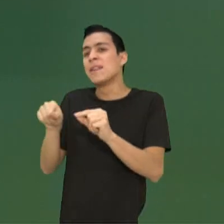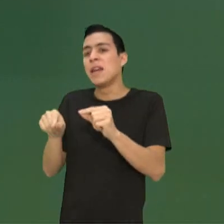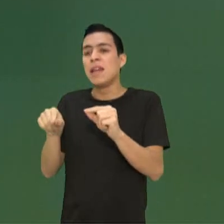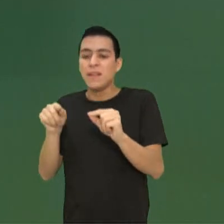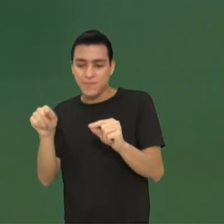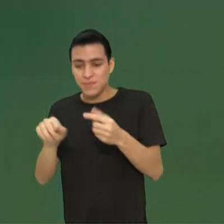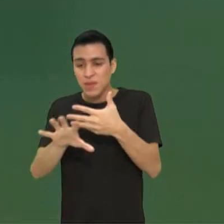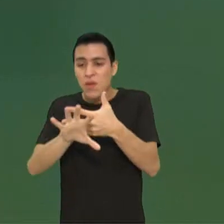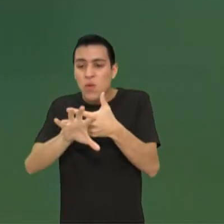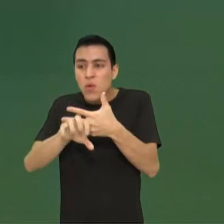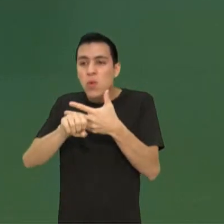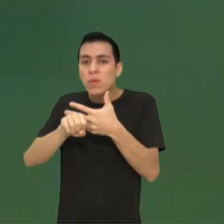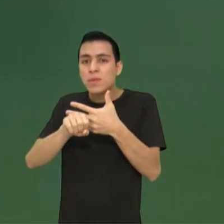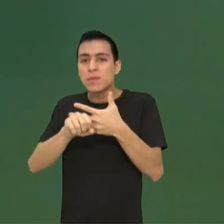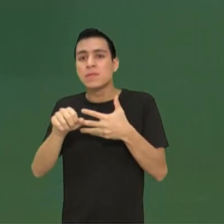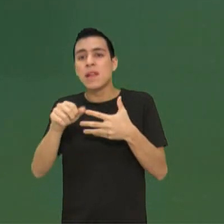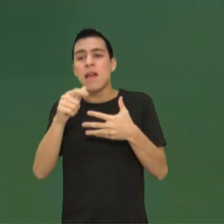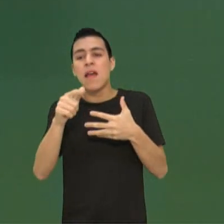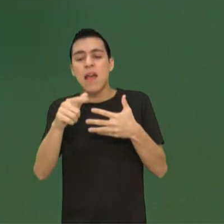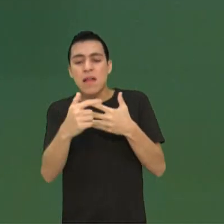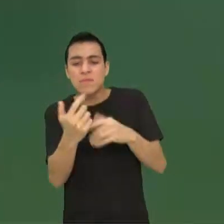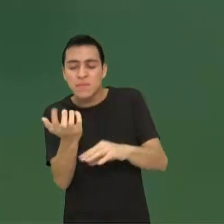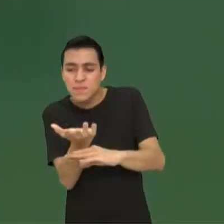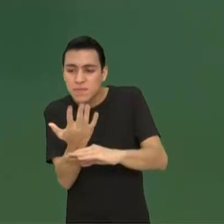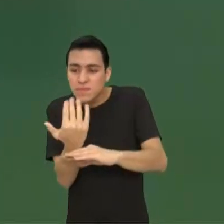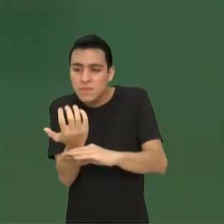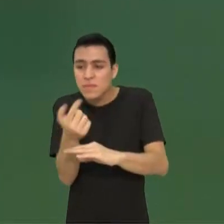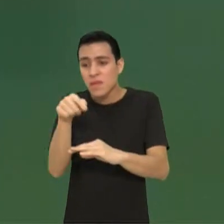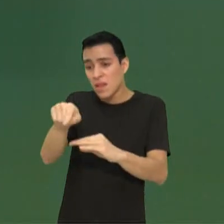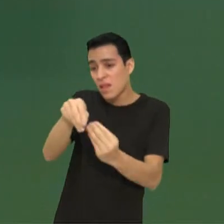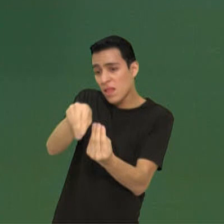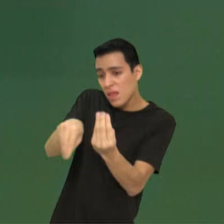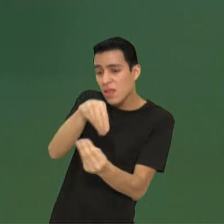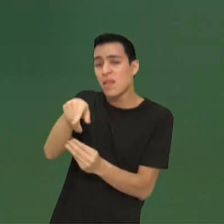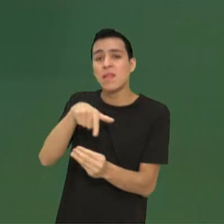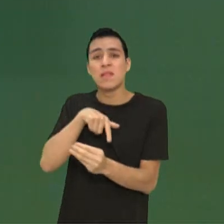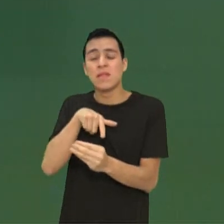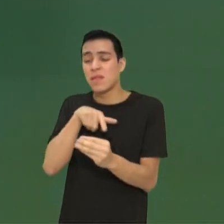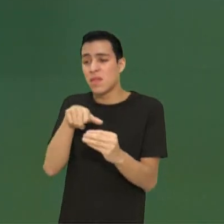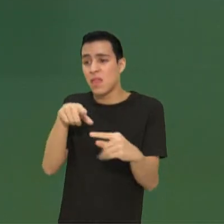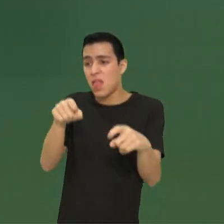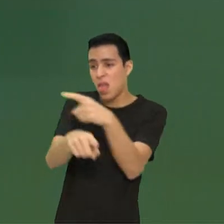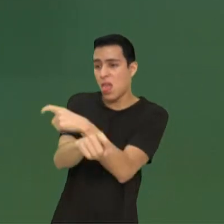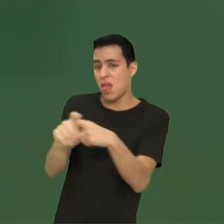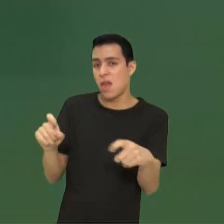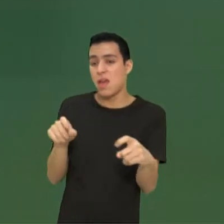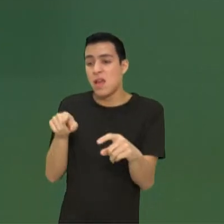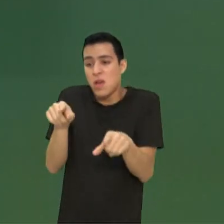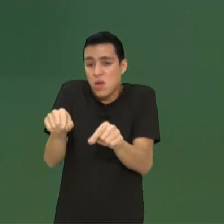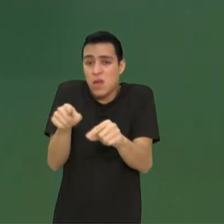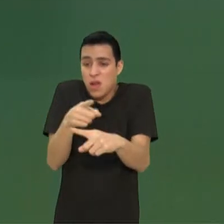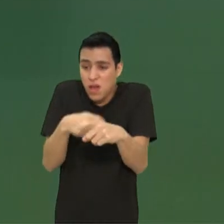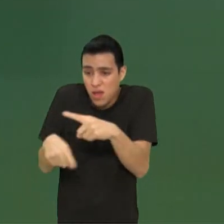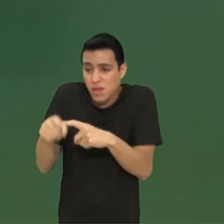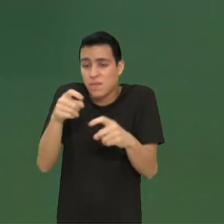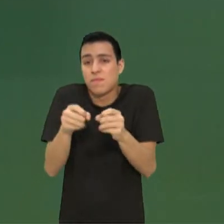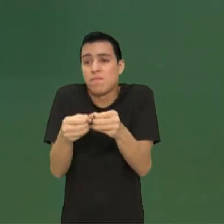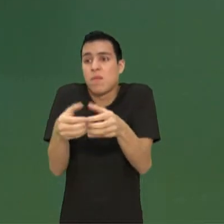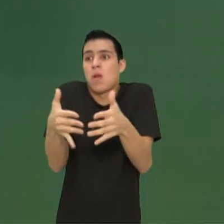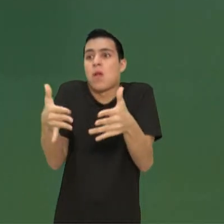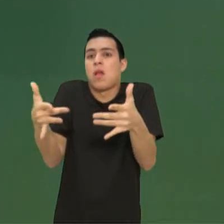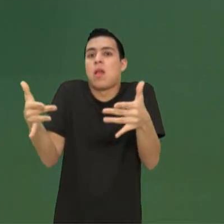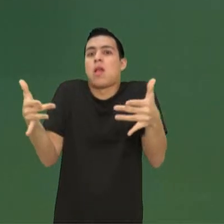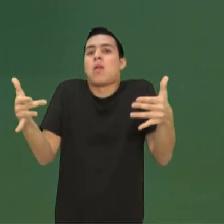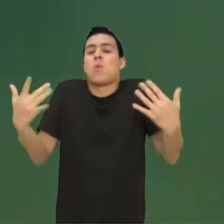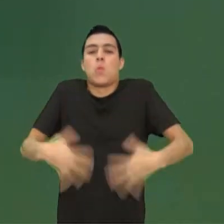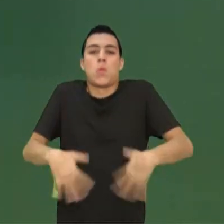filtradores e eles se alimentam dessas algas protistas que estão ali. Só que essas algas protistas, elas se proliferam em